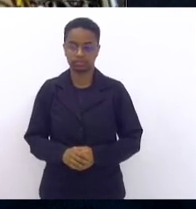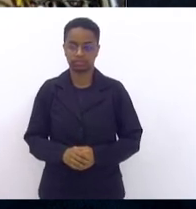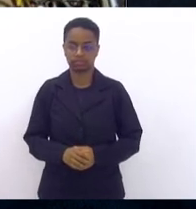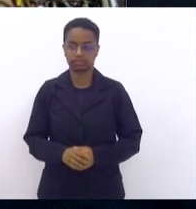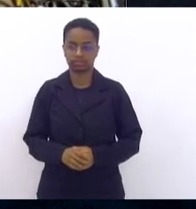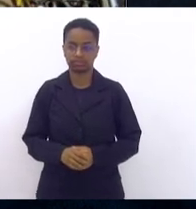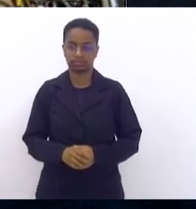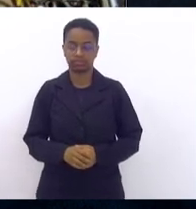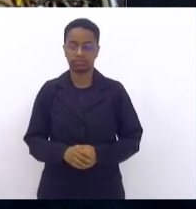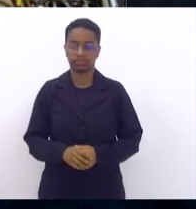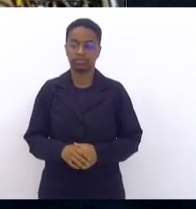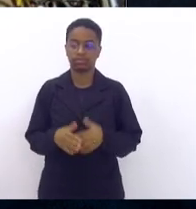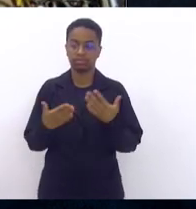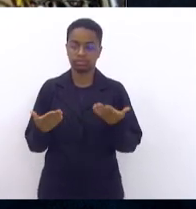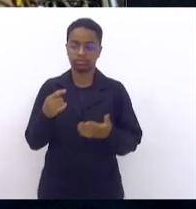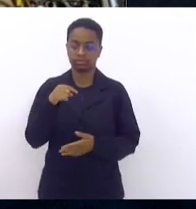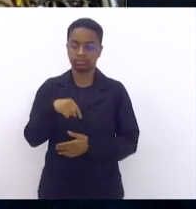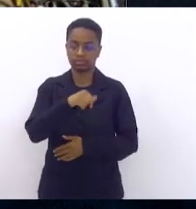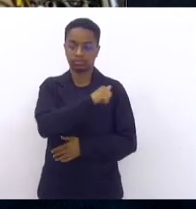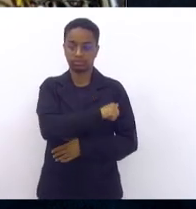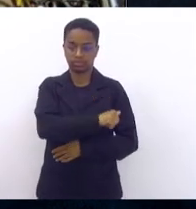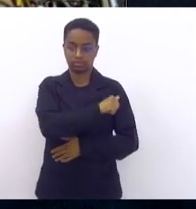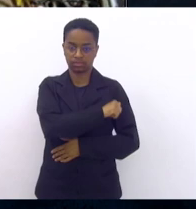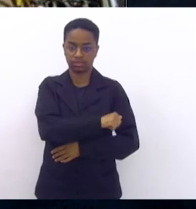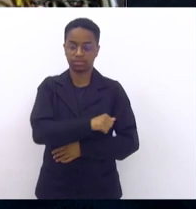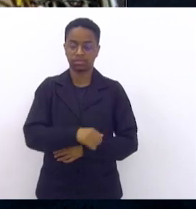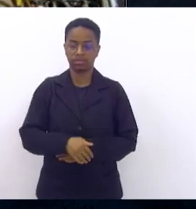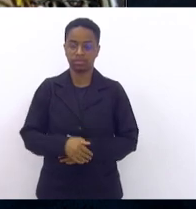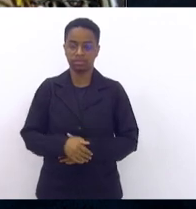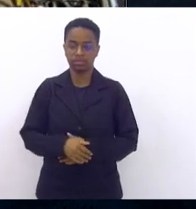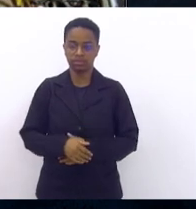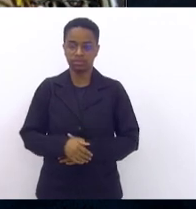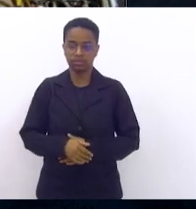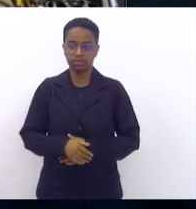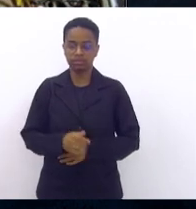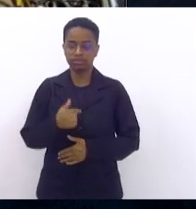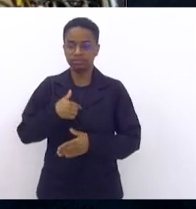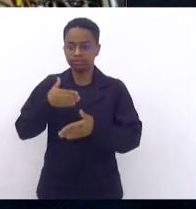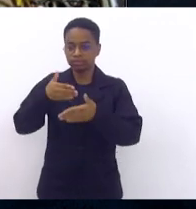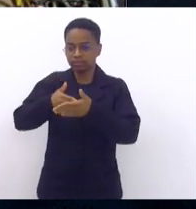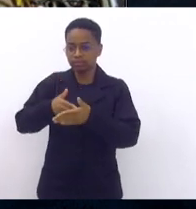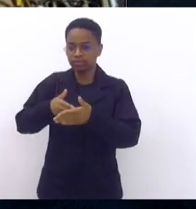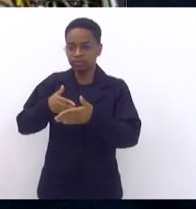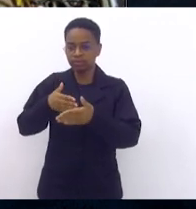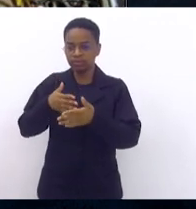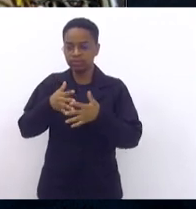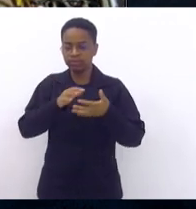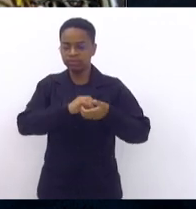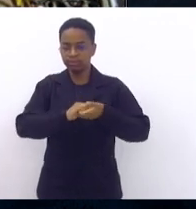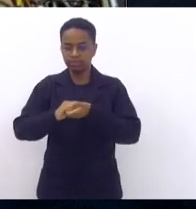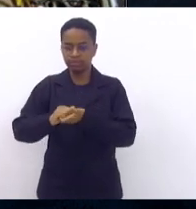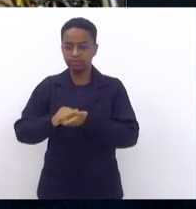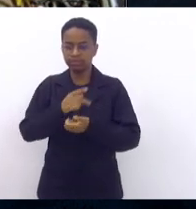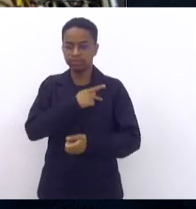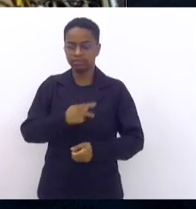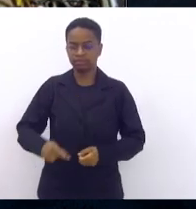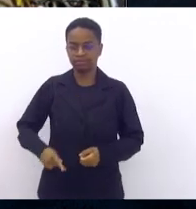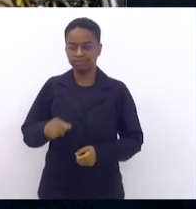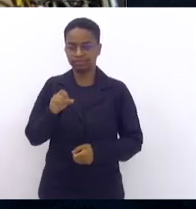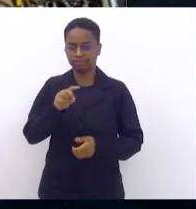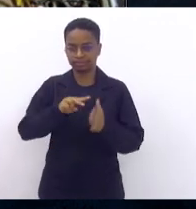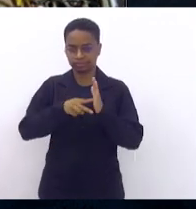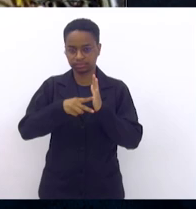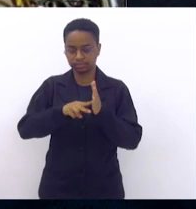então nós temos no Rio de Janeiro queria só interromper cumprimentar o presidente do sindicato da indústria de